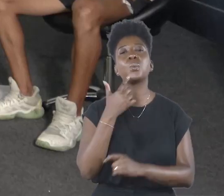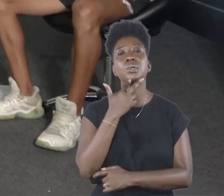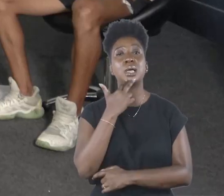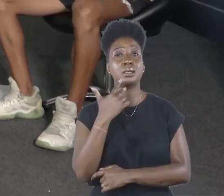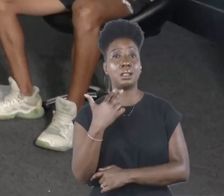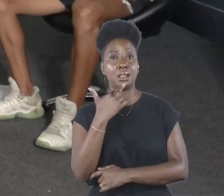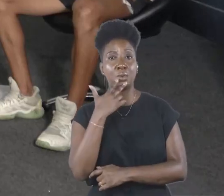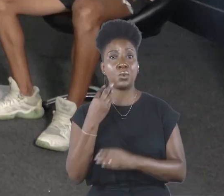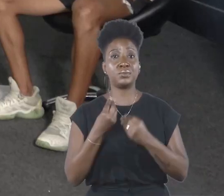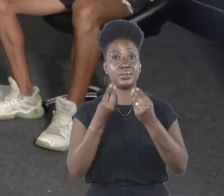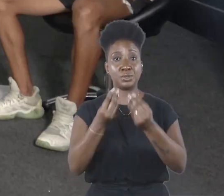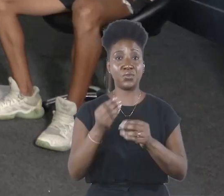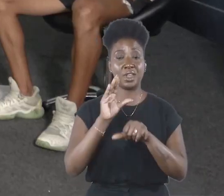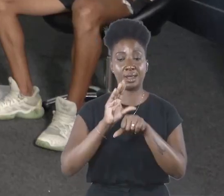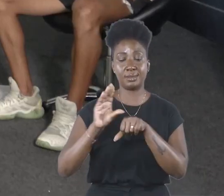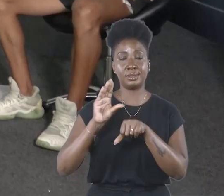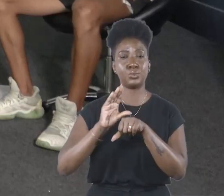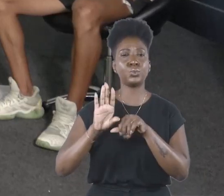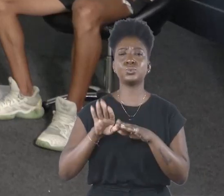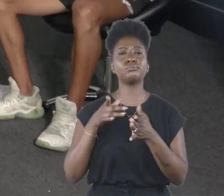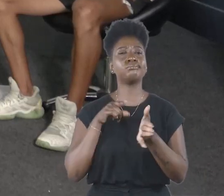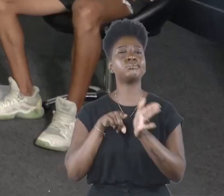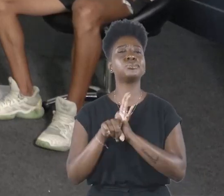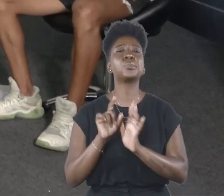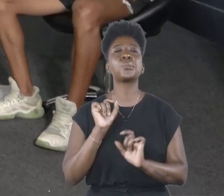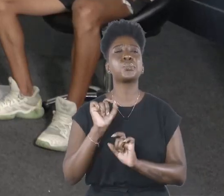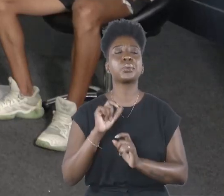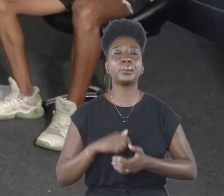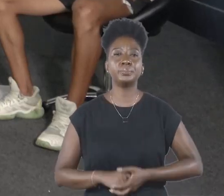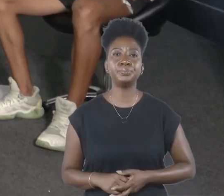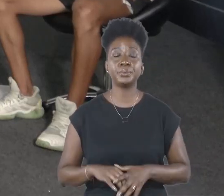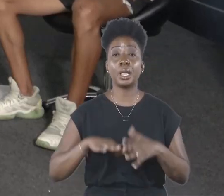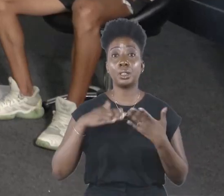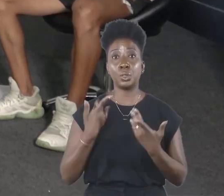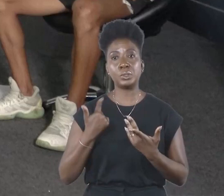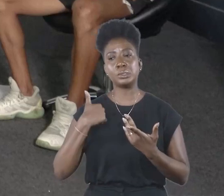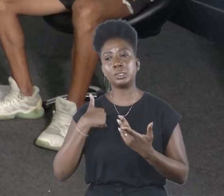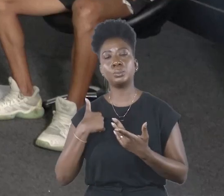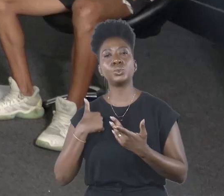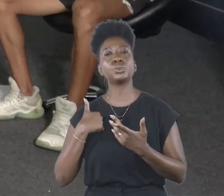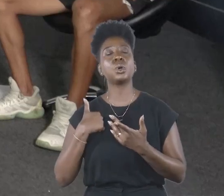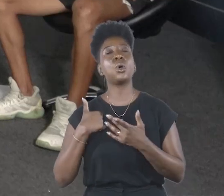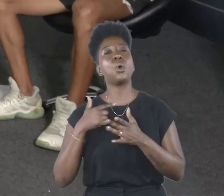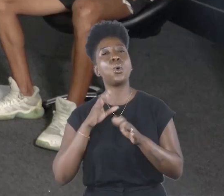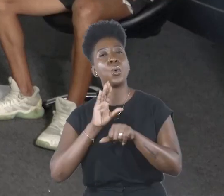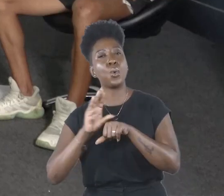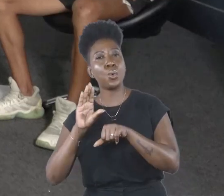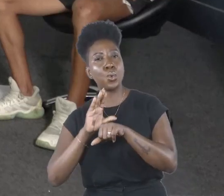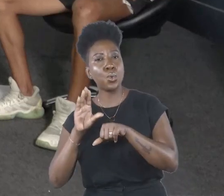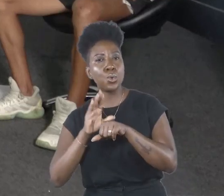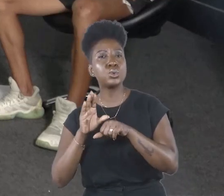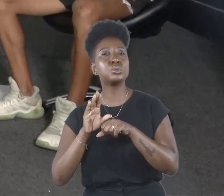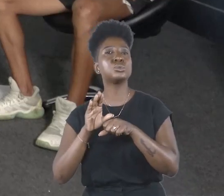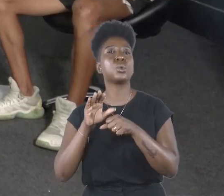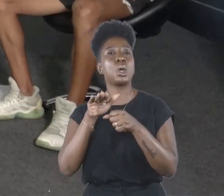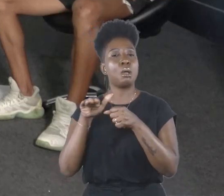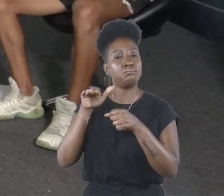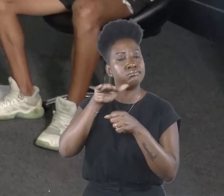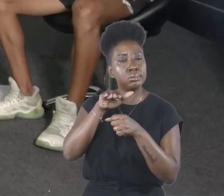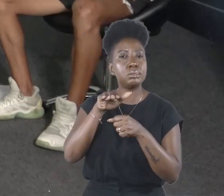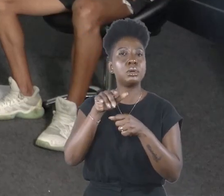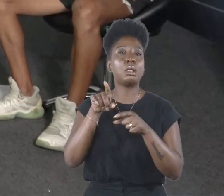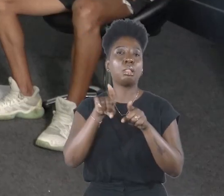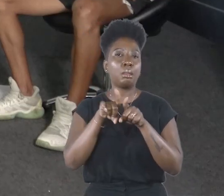que vocês oferecem no curso? A gente oferece cursos intensivos e extensivos, então